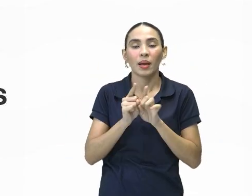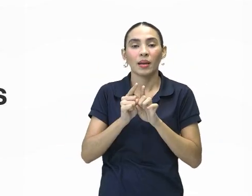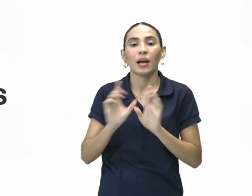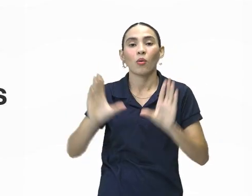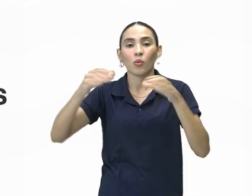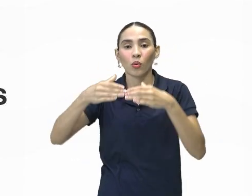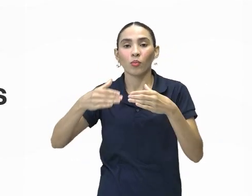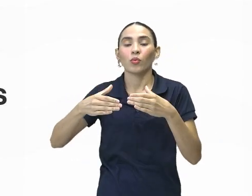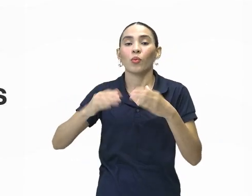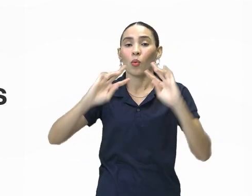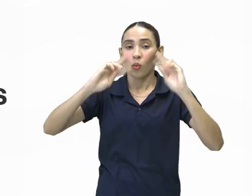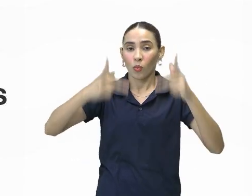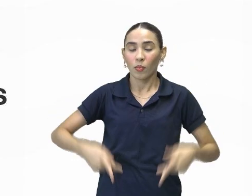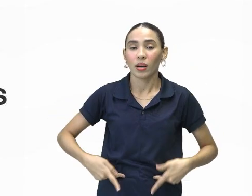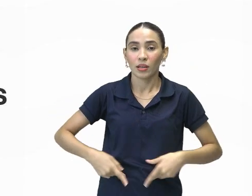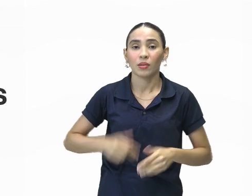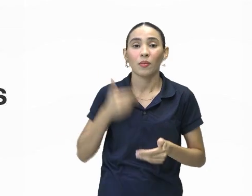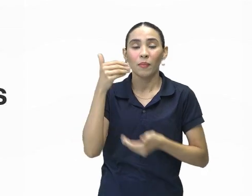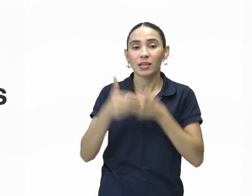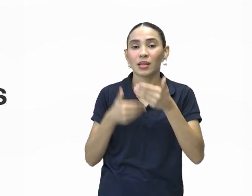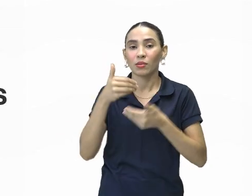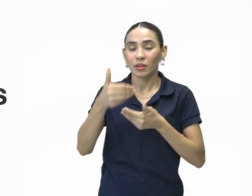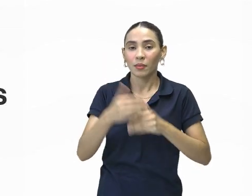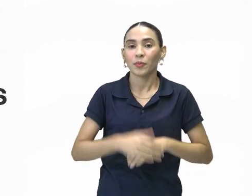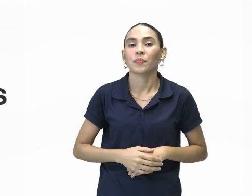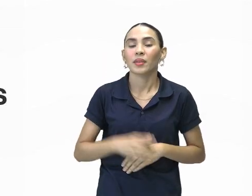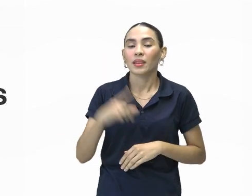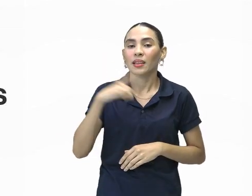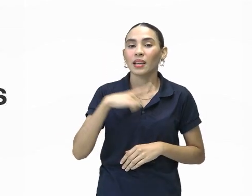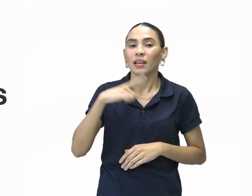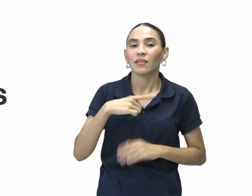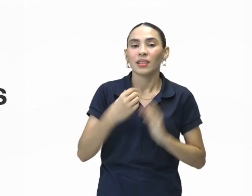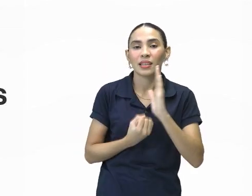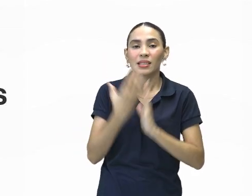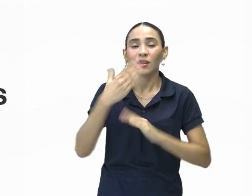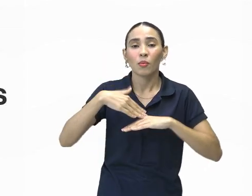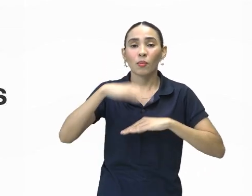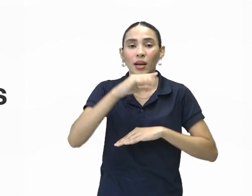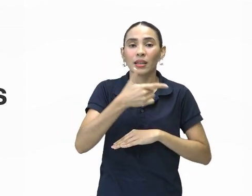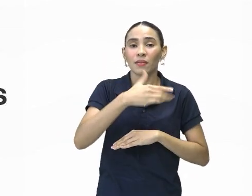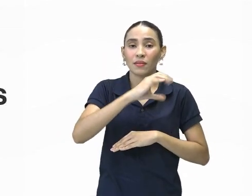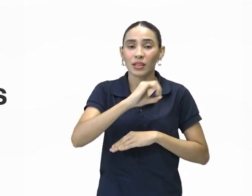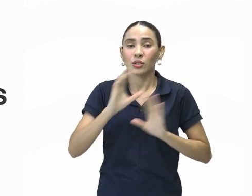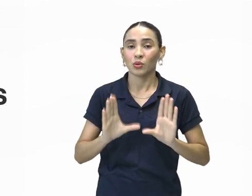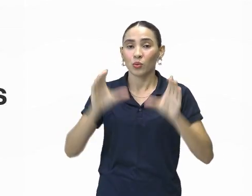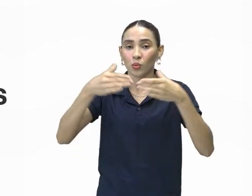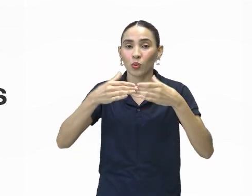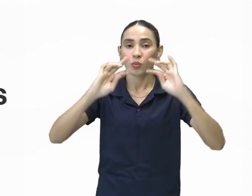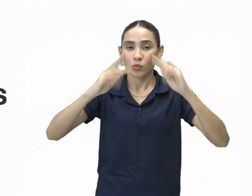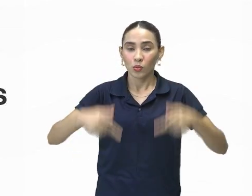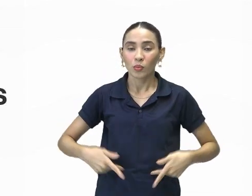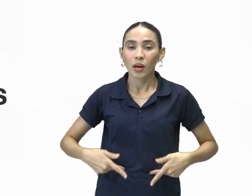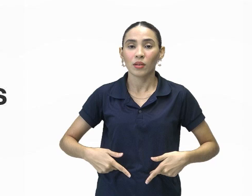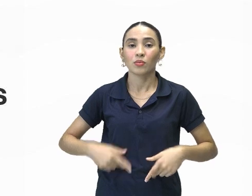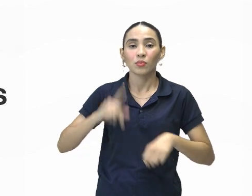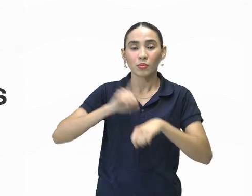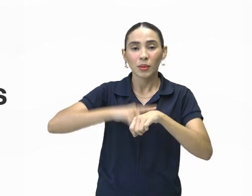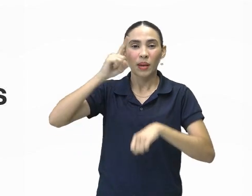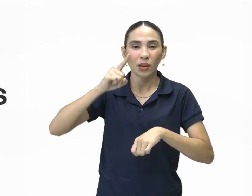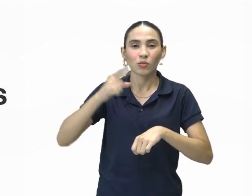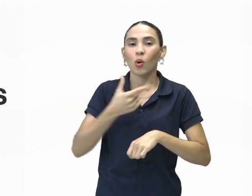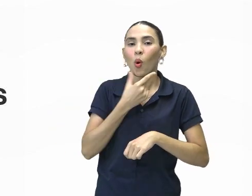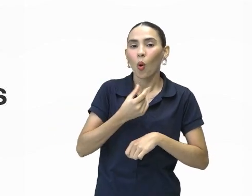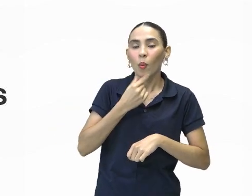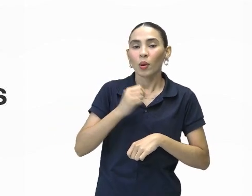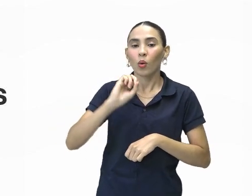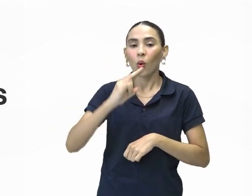espécie humana. Com o passar do tempo, houve o surgimento de mais de 20 grupos de humanos primitivos, ou também